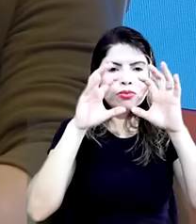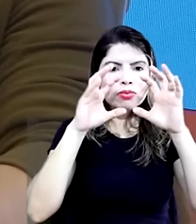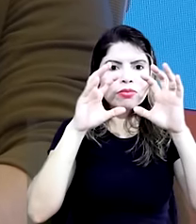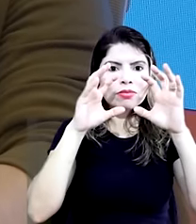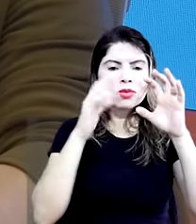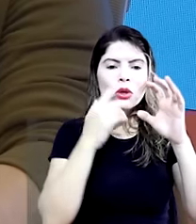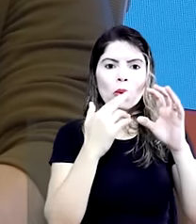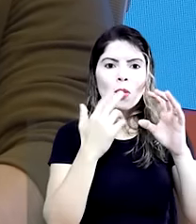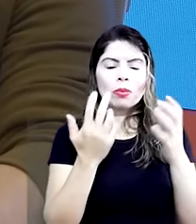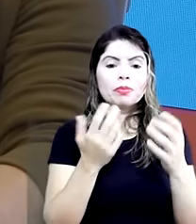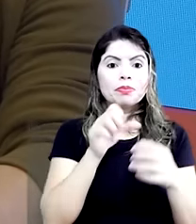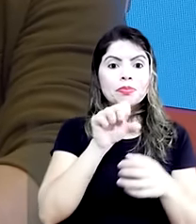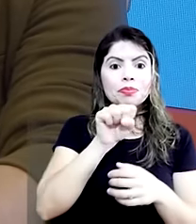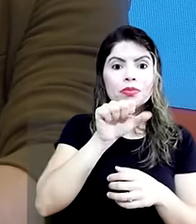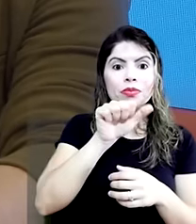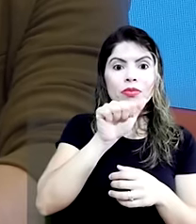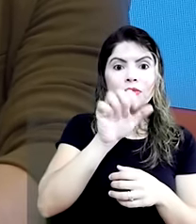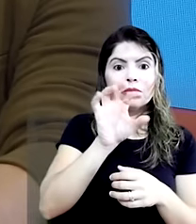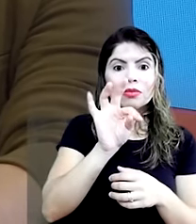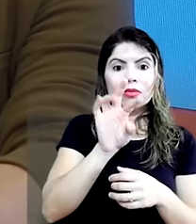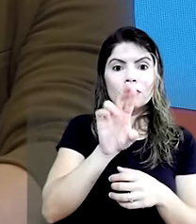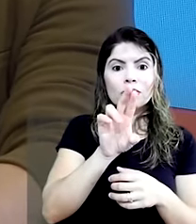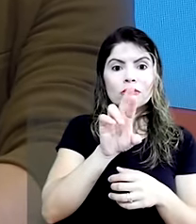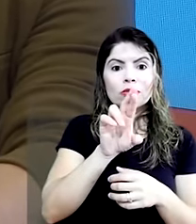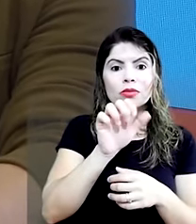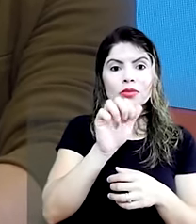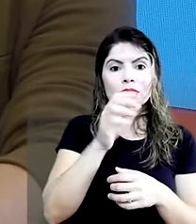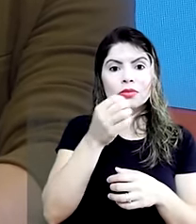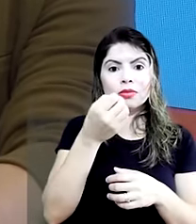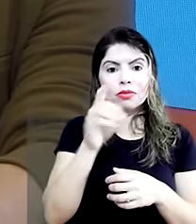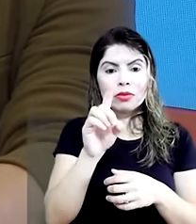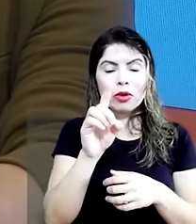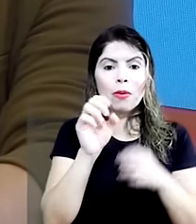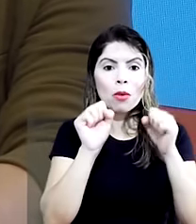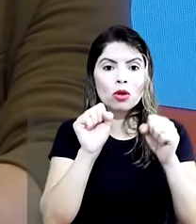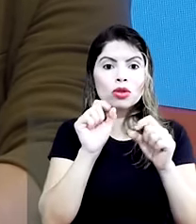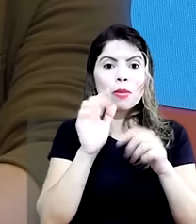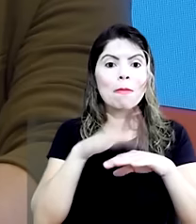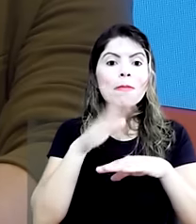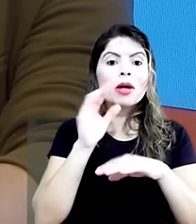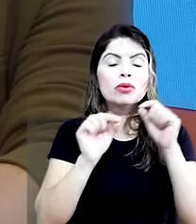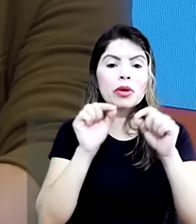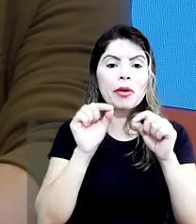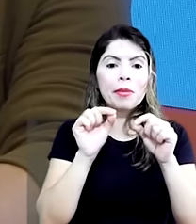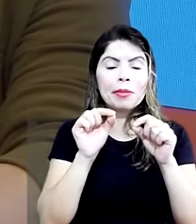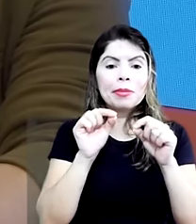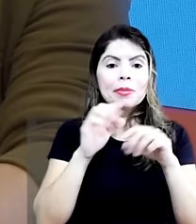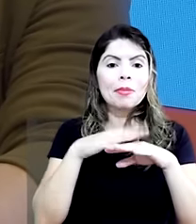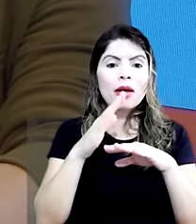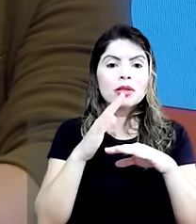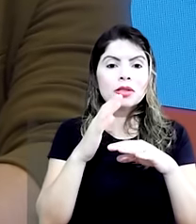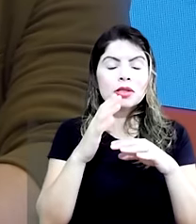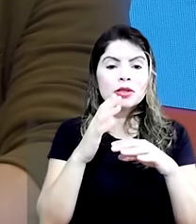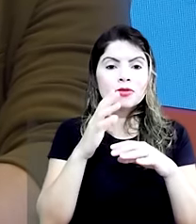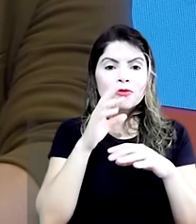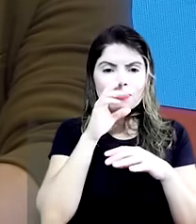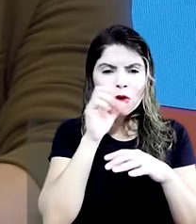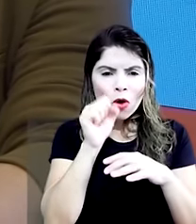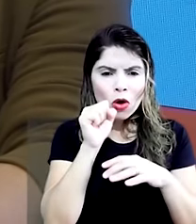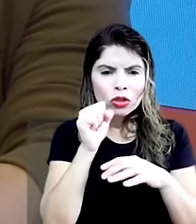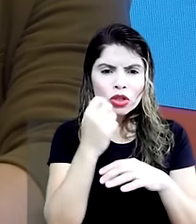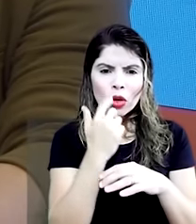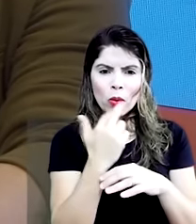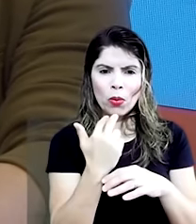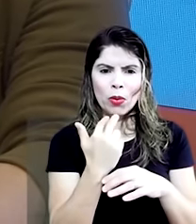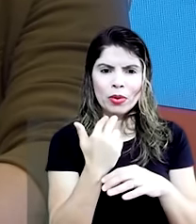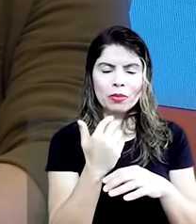pega uma saturação por exemplo que você pode deixar colocar um pouco mais de deixar um pouco mais carregada aquela cor então algo que